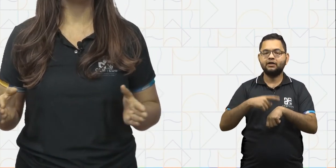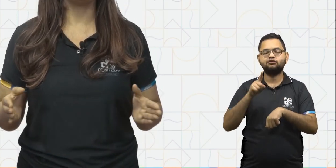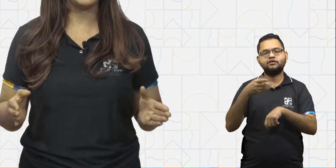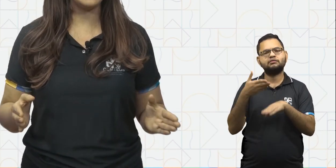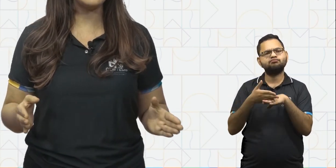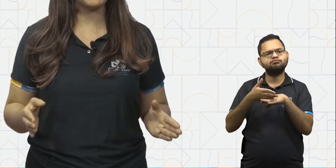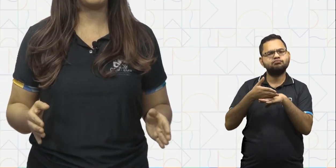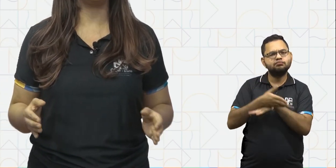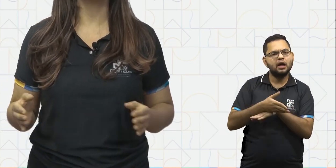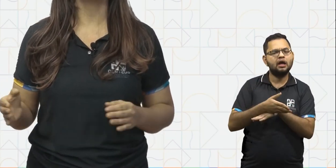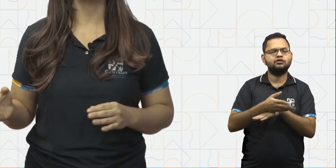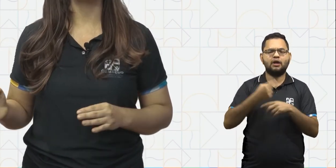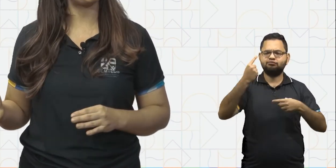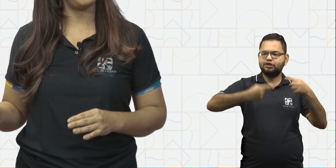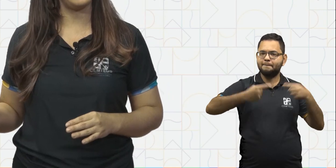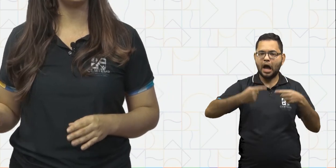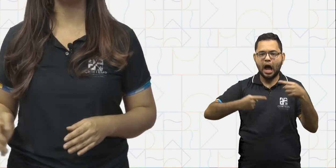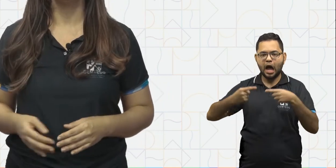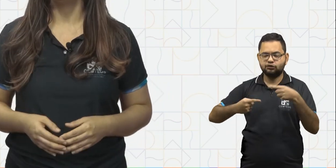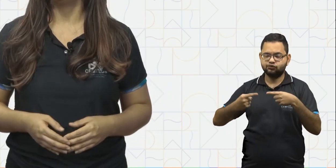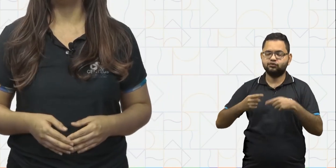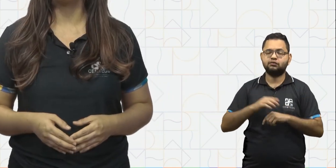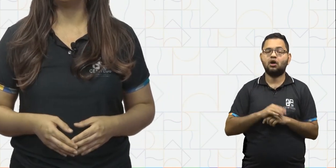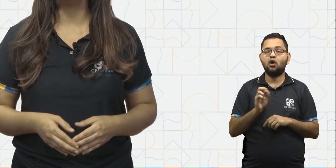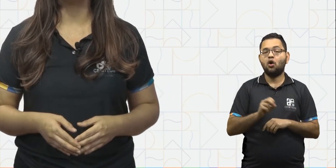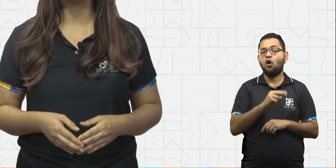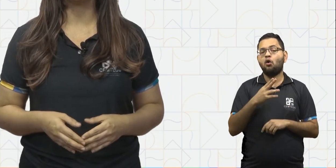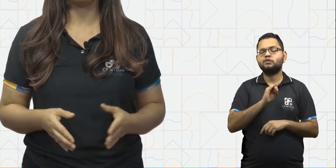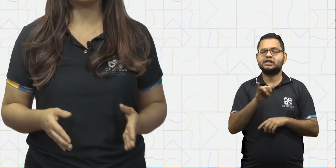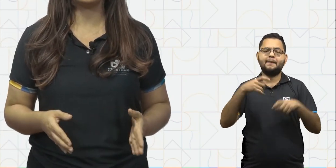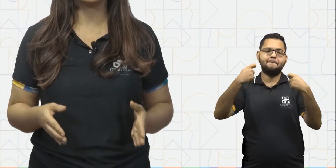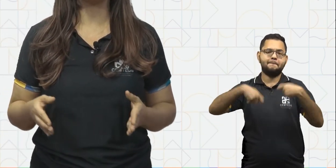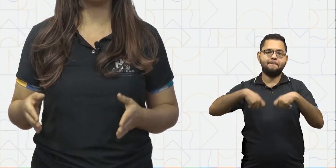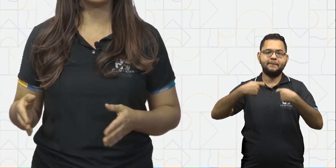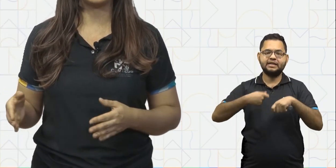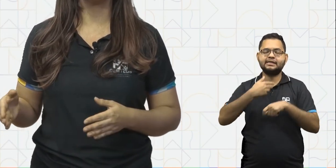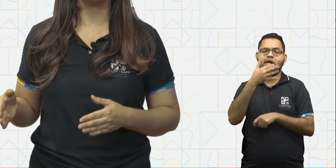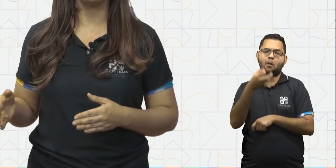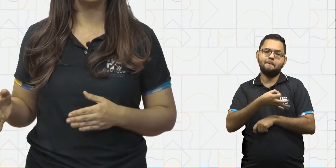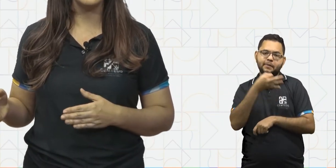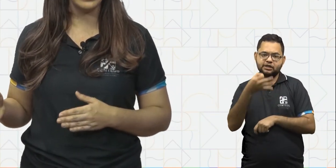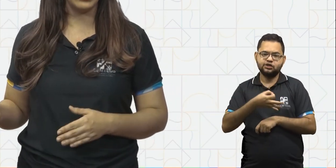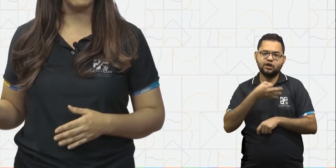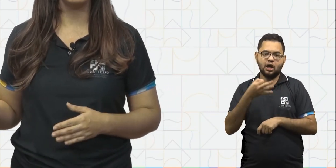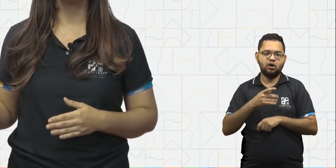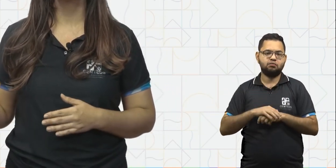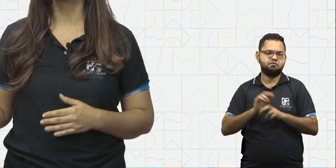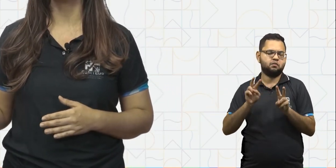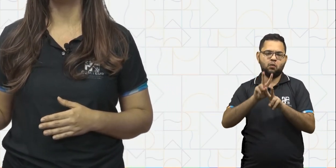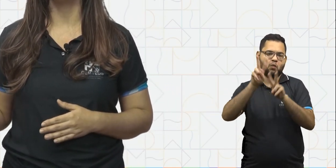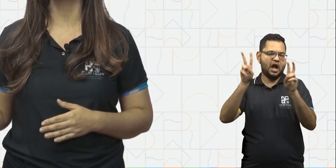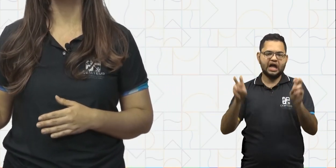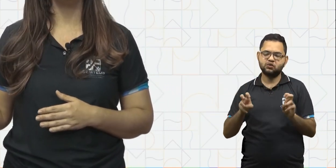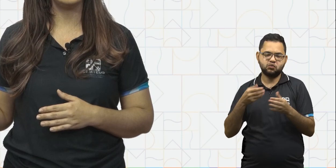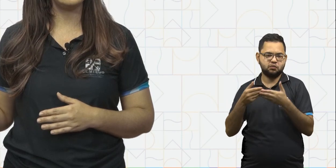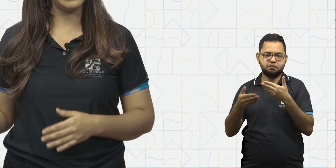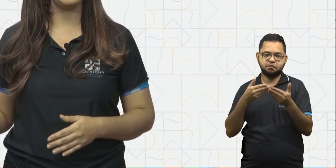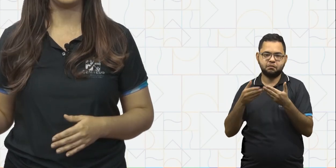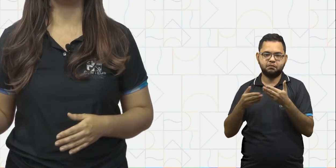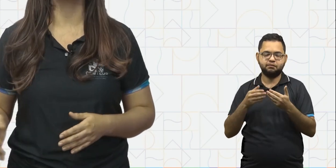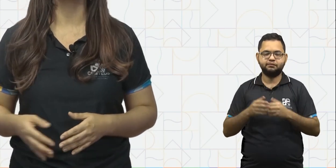está participando de um debate ou quando você precisa dar uma opinião sobre